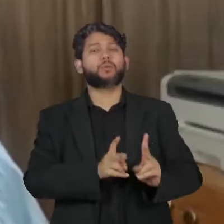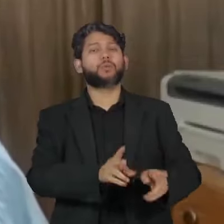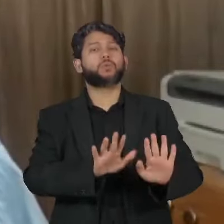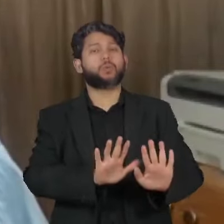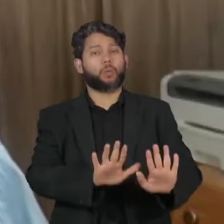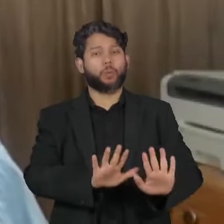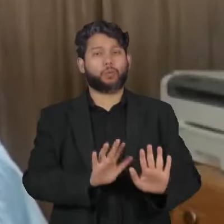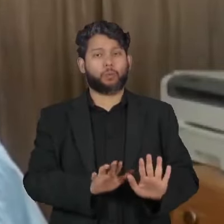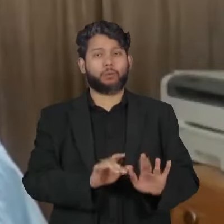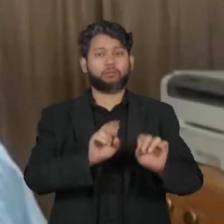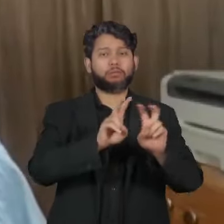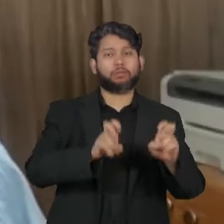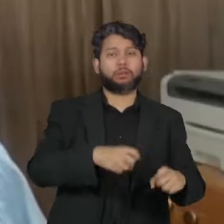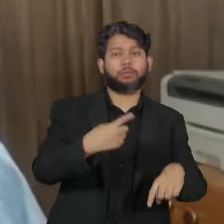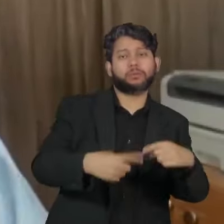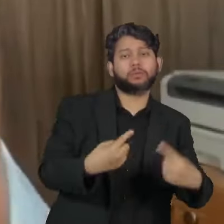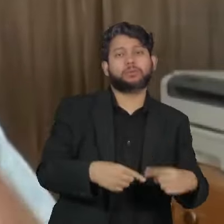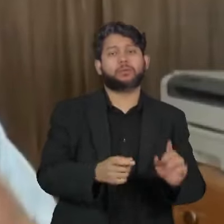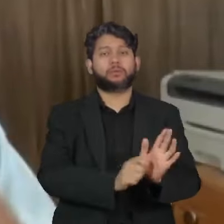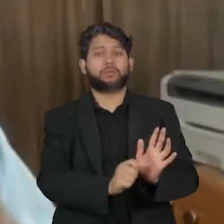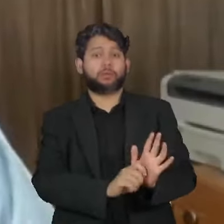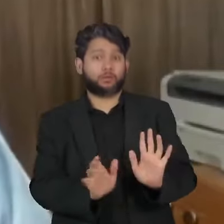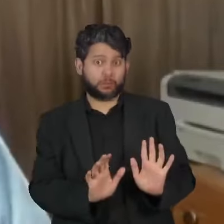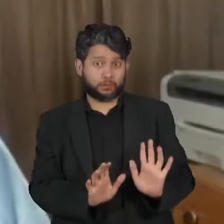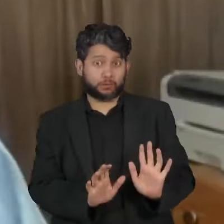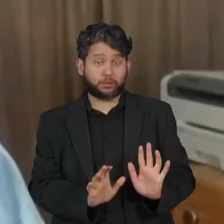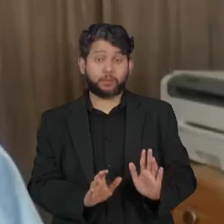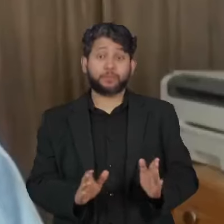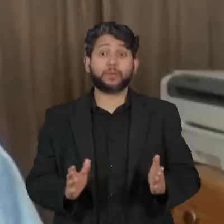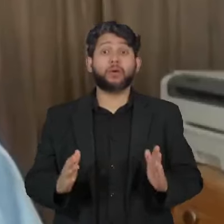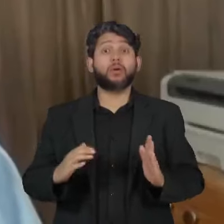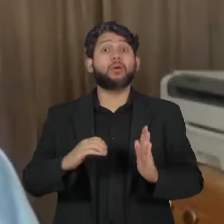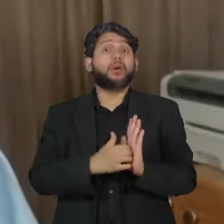propriamente delimitá-la ou torná-la mais clara, ele